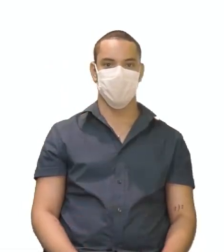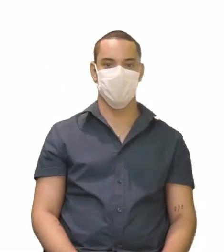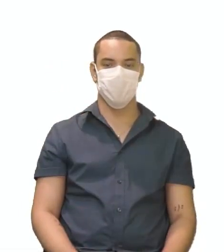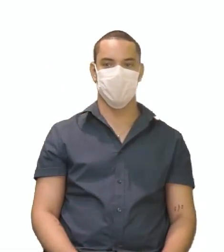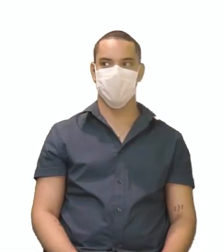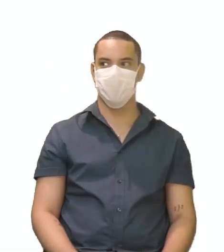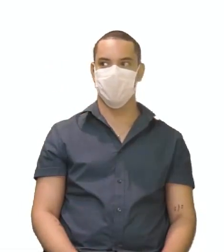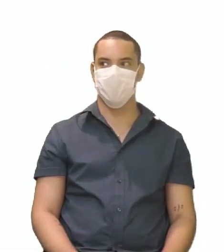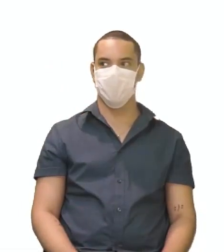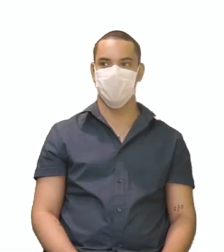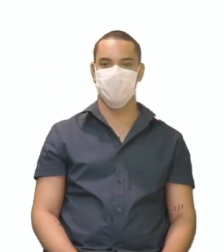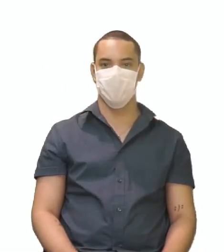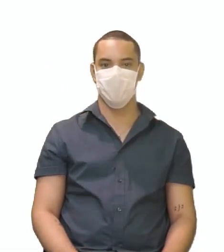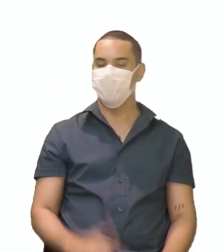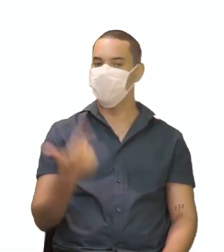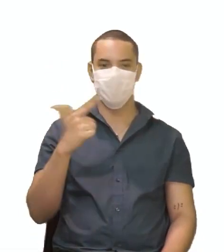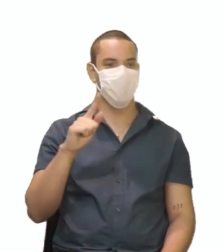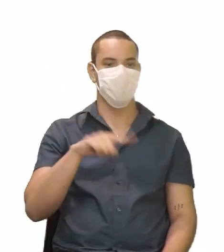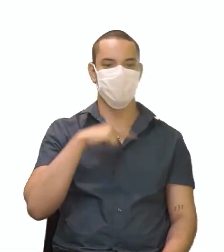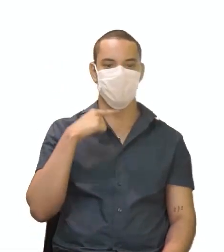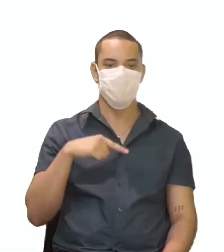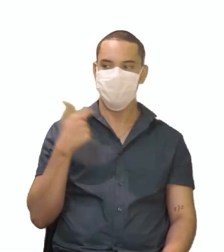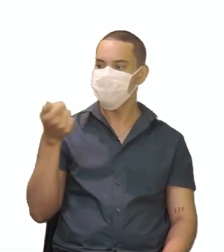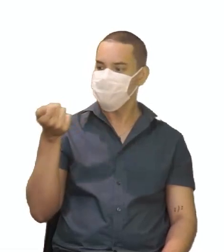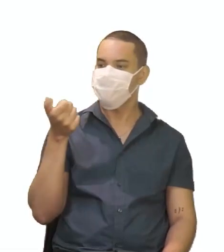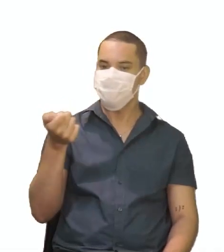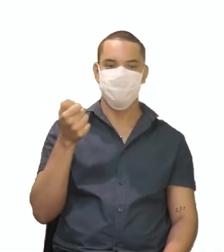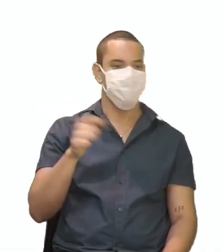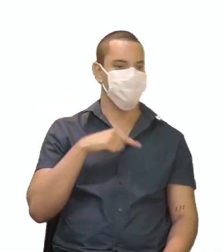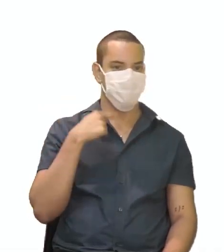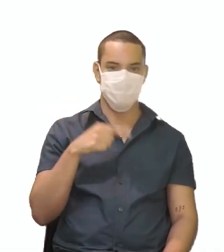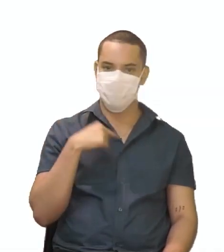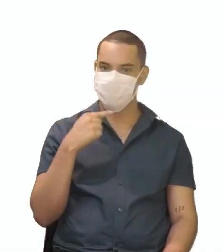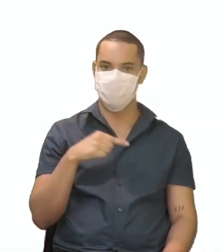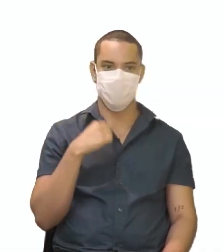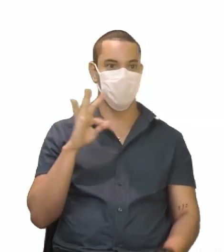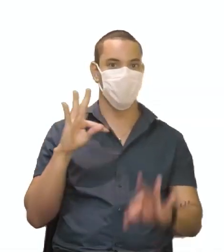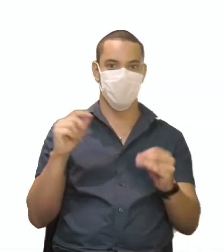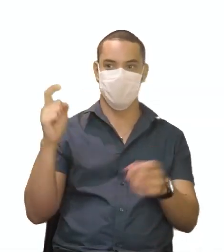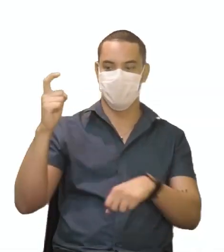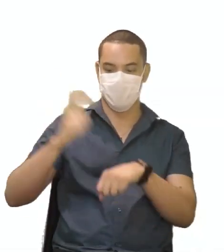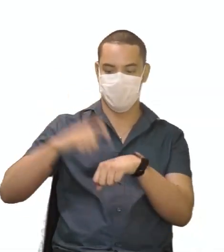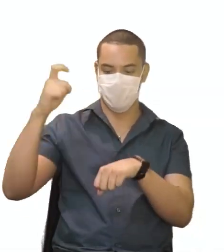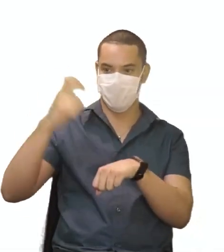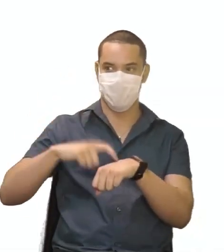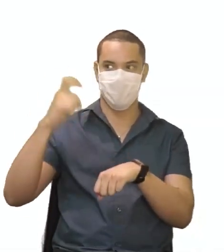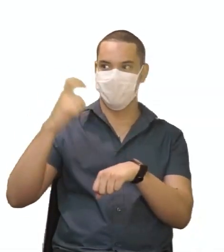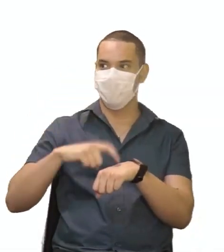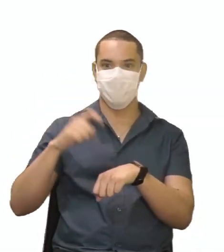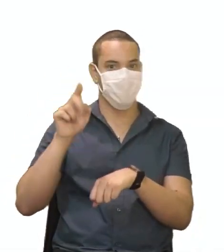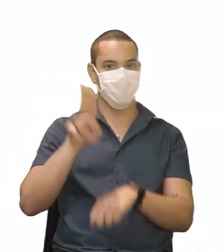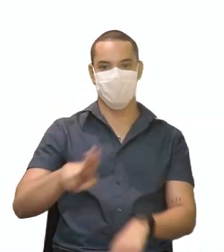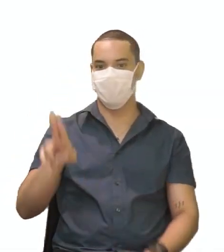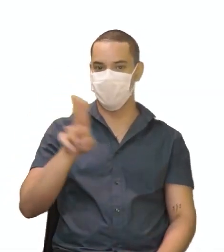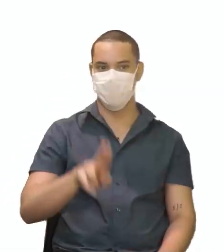E o bicho não quer funcionar de jeito nenhum. Vamos no dedo. Hoje tudo é no dedo.